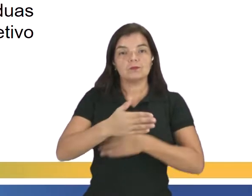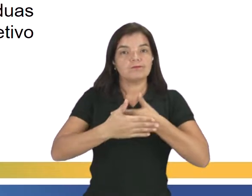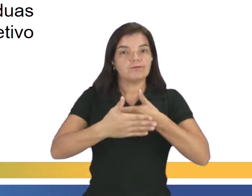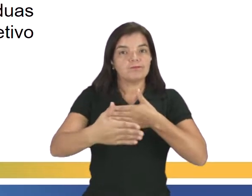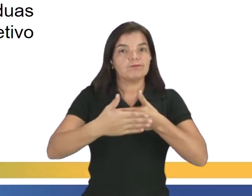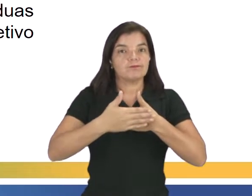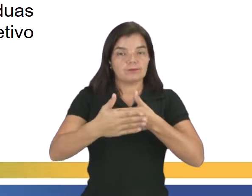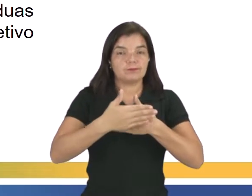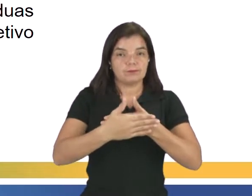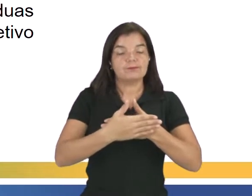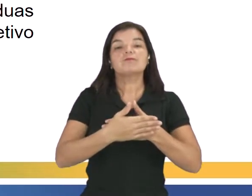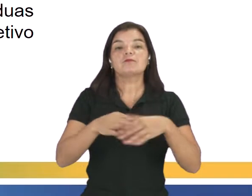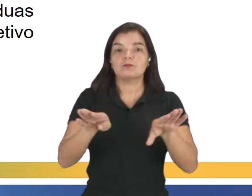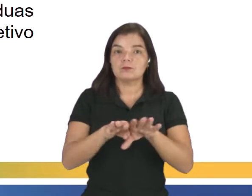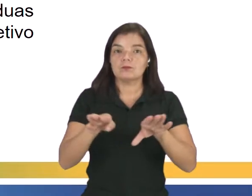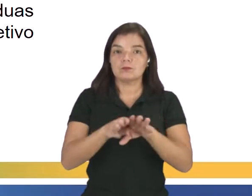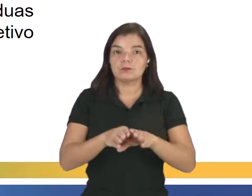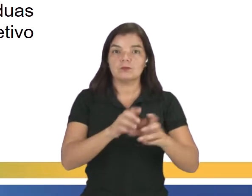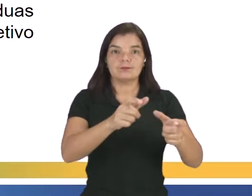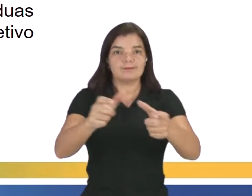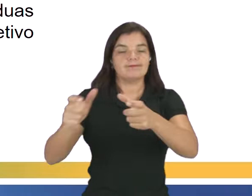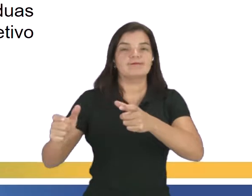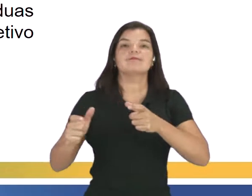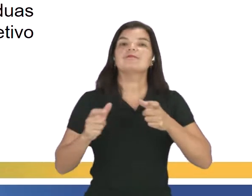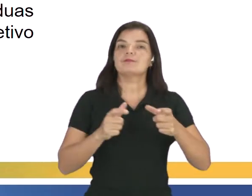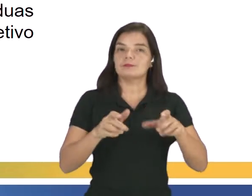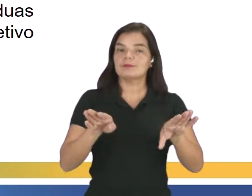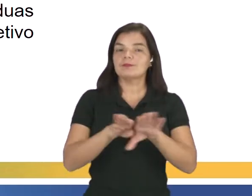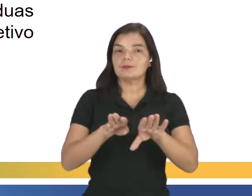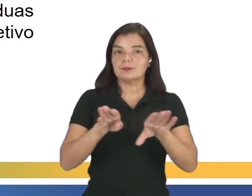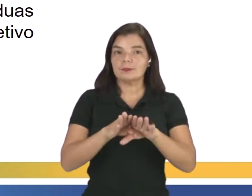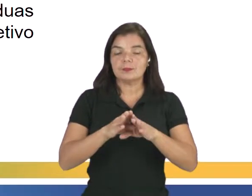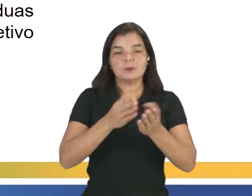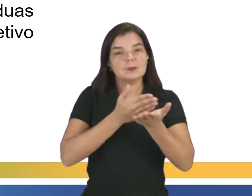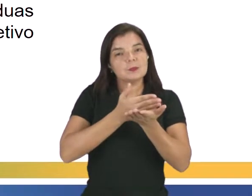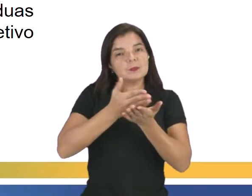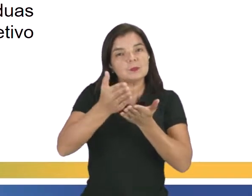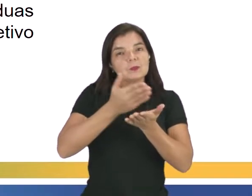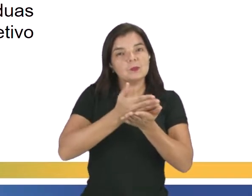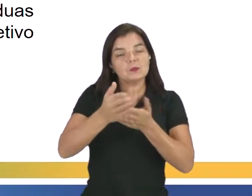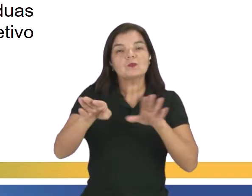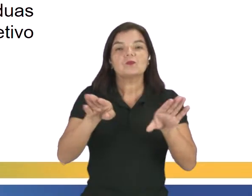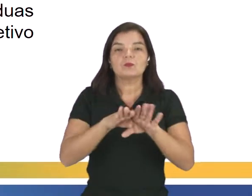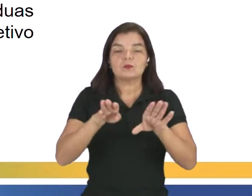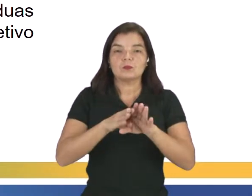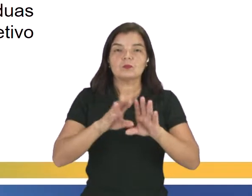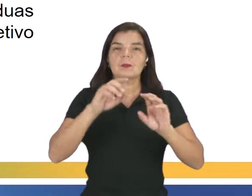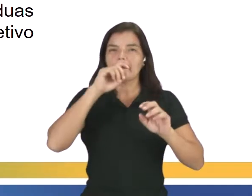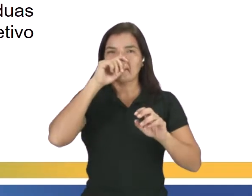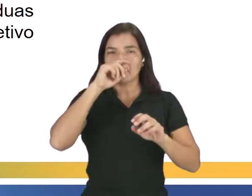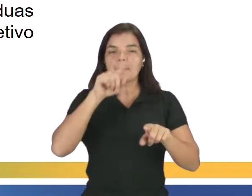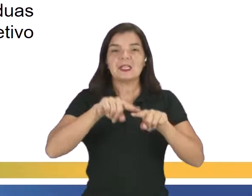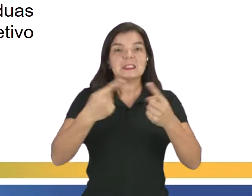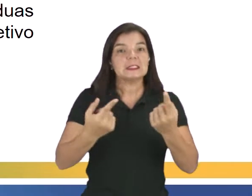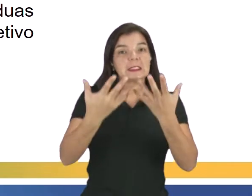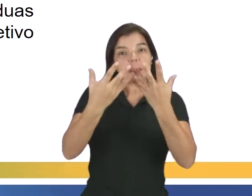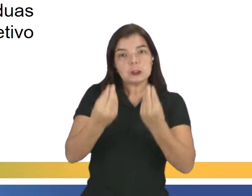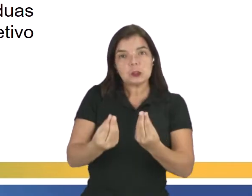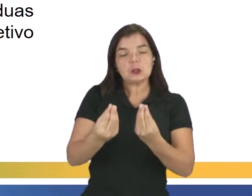de coordenadas de seus deslocamentos, de sua trajetória, como uma substância não a